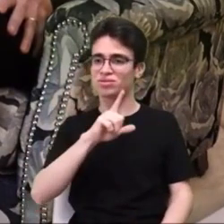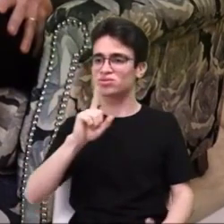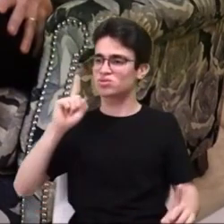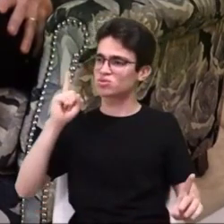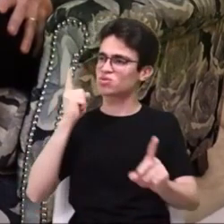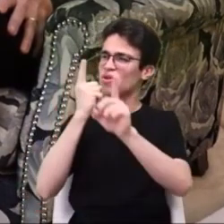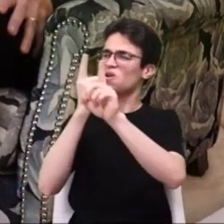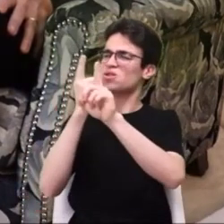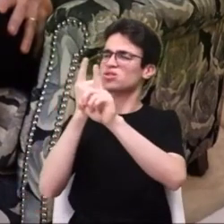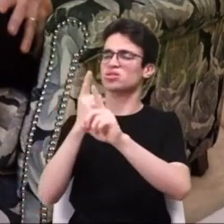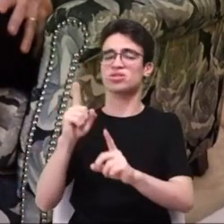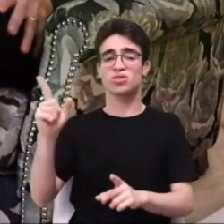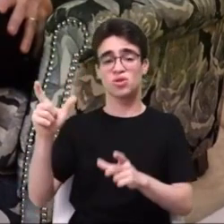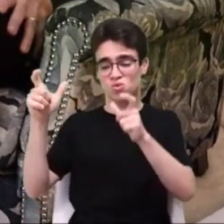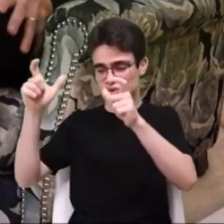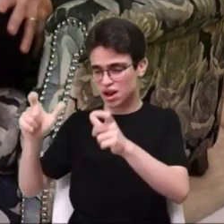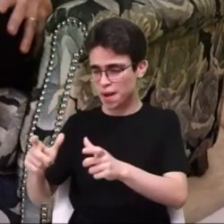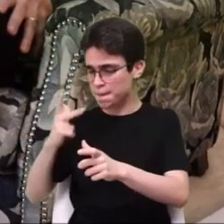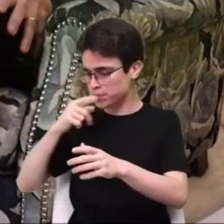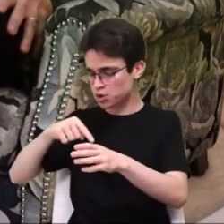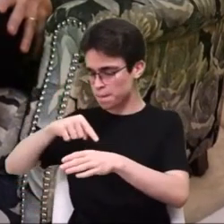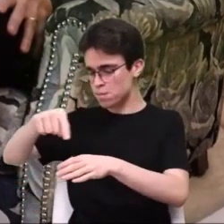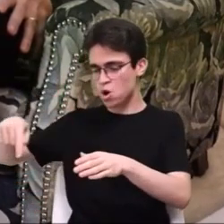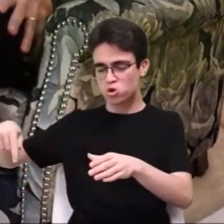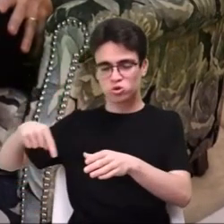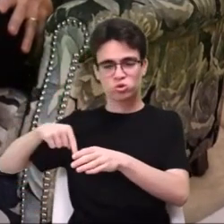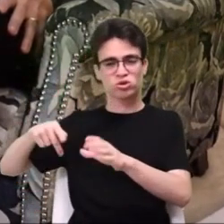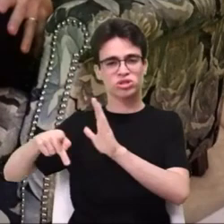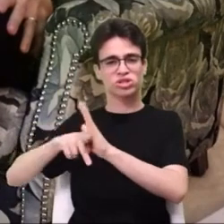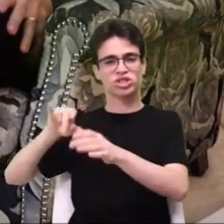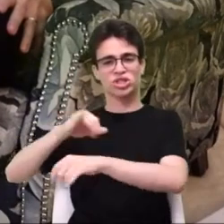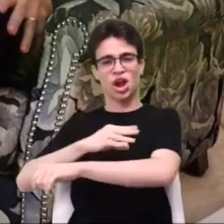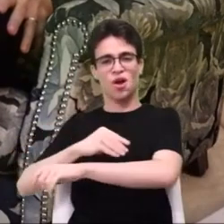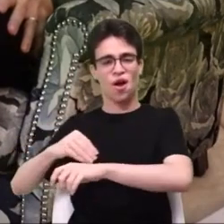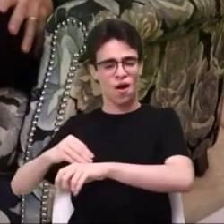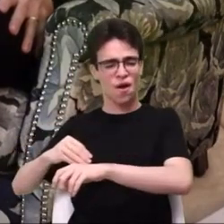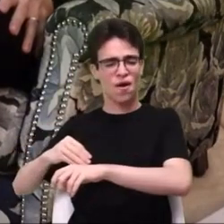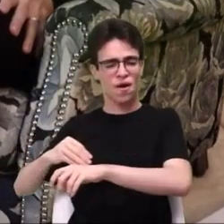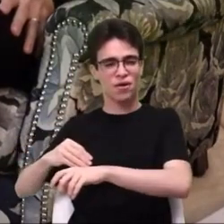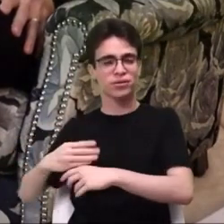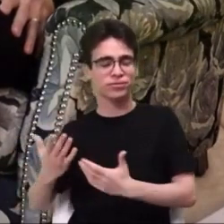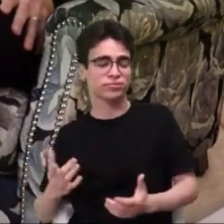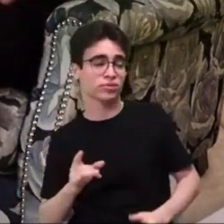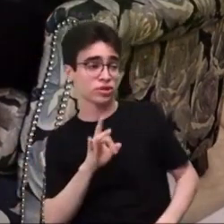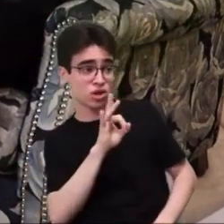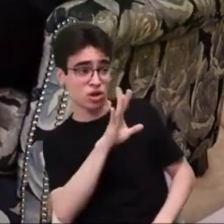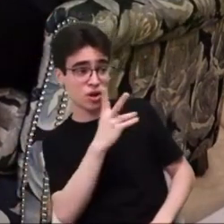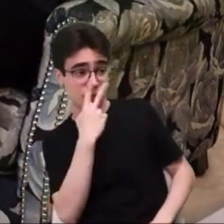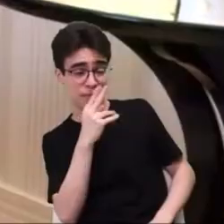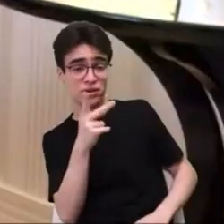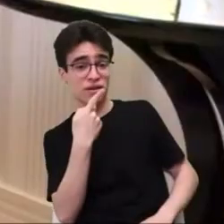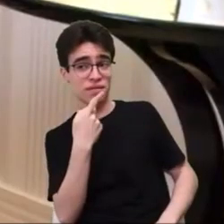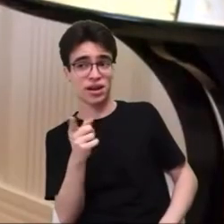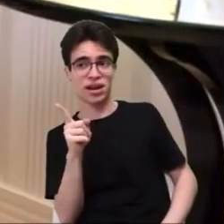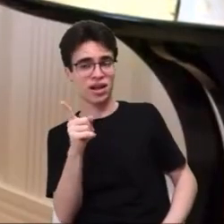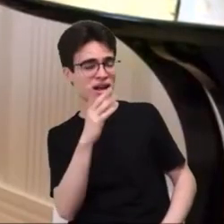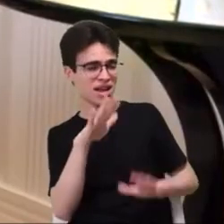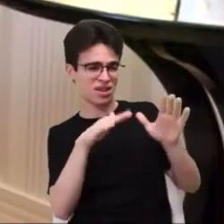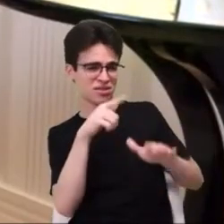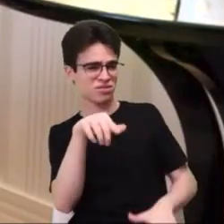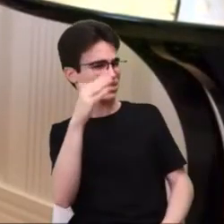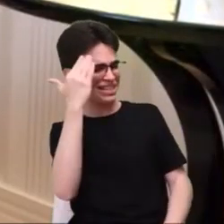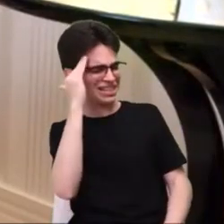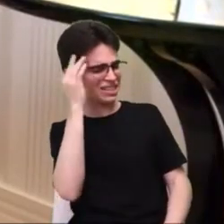Jacó, na fonte de Jacó. Então eu voltei para casa com uma palavra de esperança. Só fazer a referência aqui, talvez você não